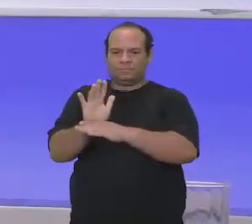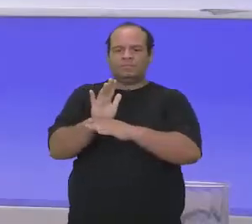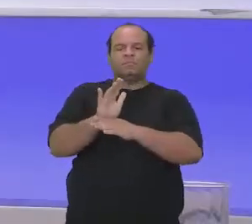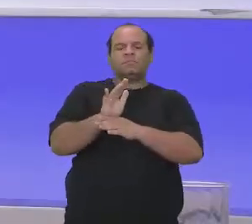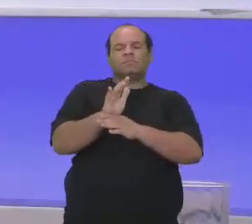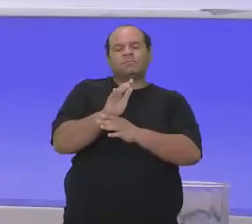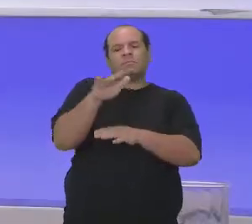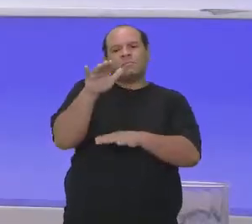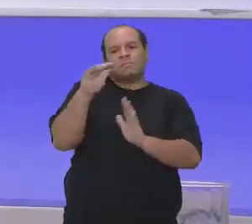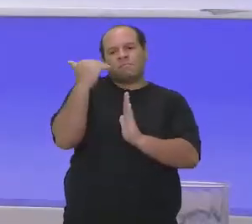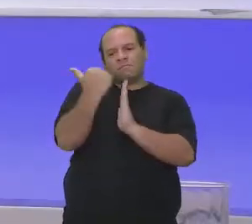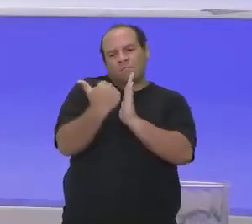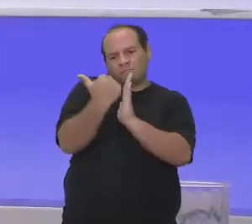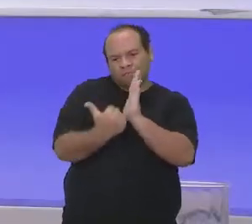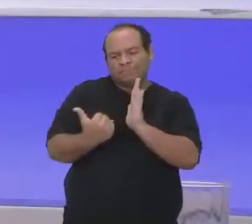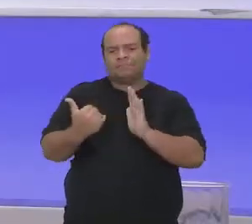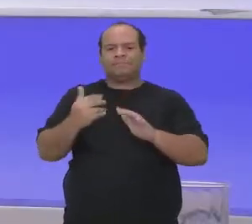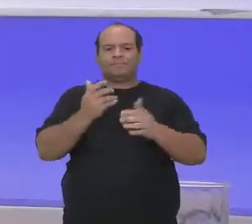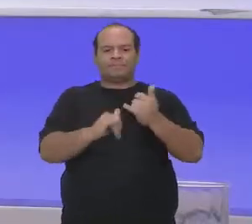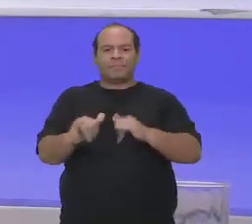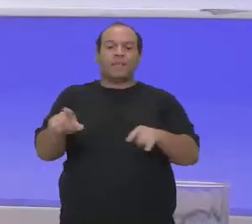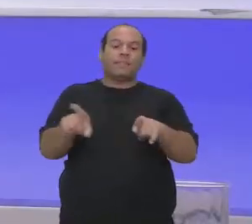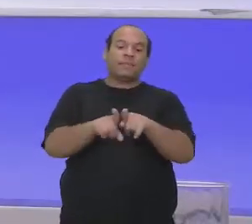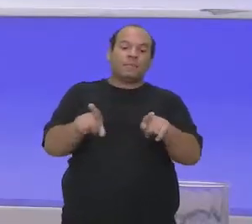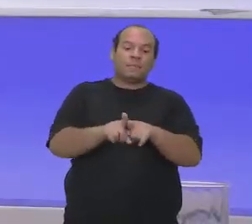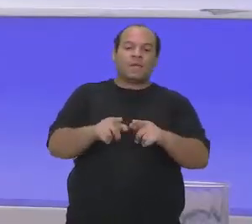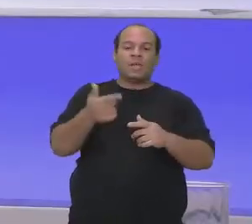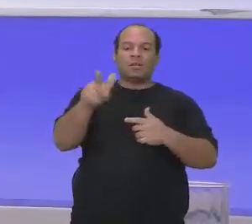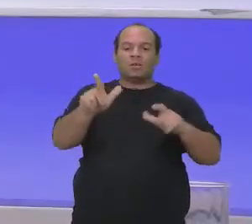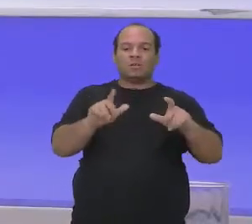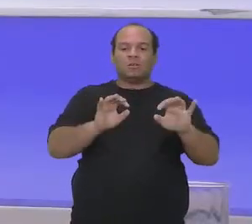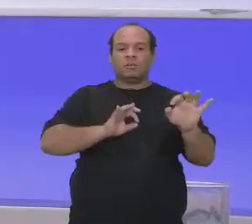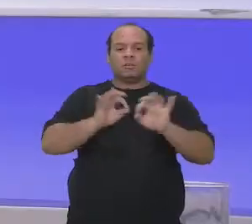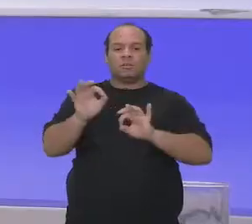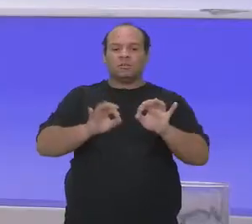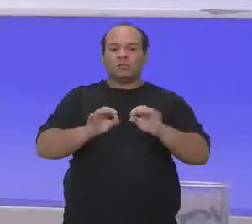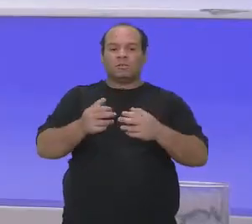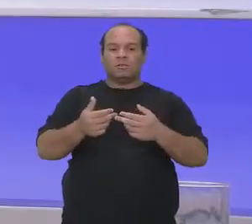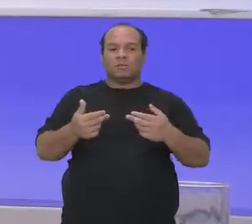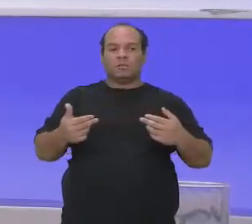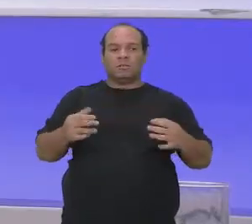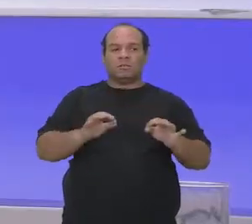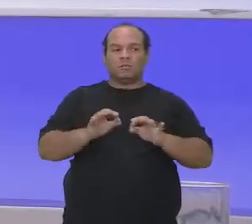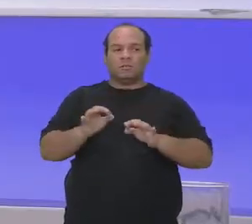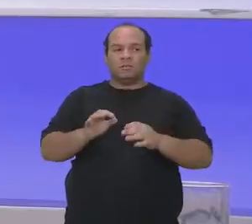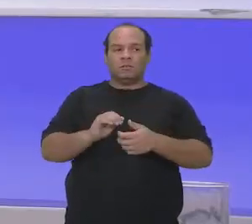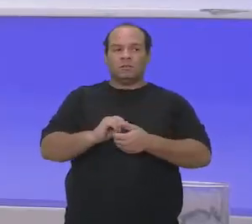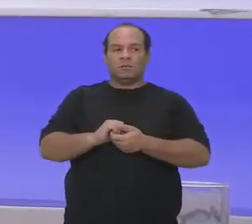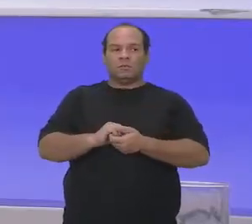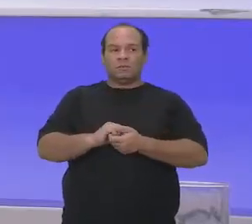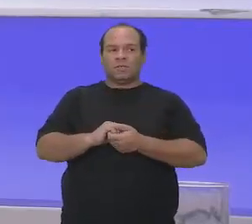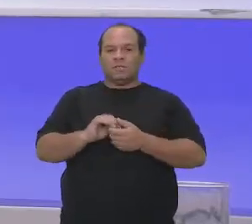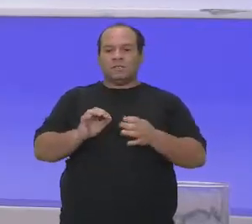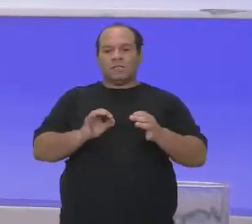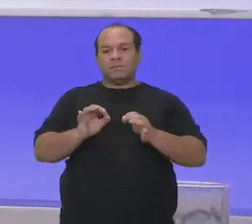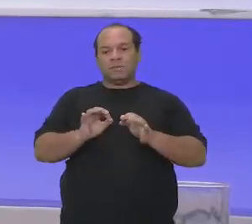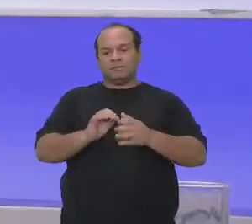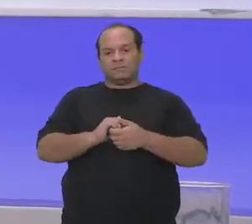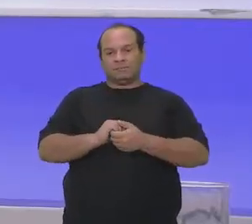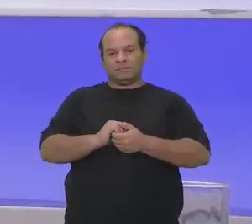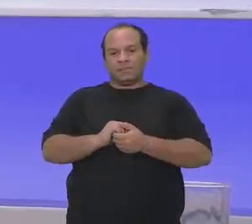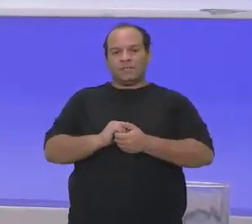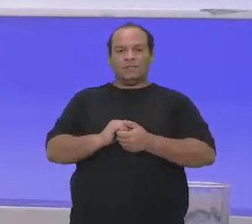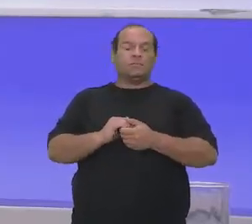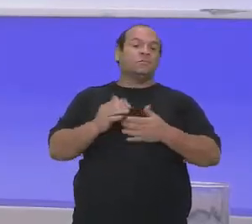essas tecnologias e também pensando em fontes alternativas de energia. O que seria fontes alternativas de energia? Hoje a